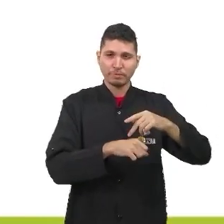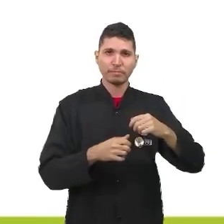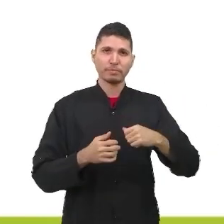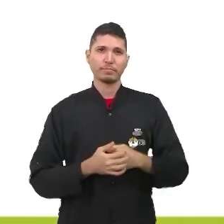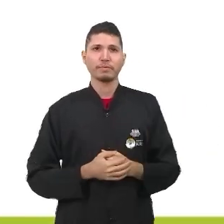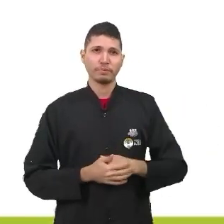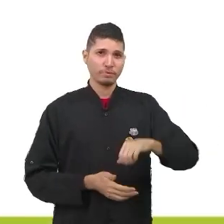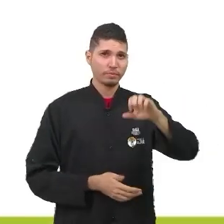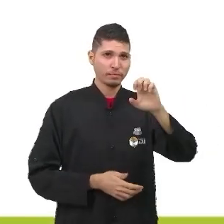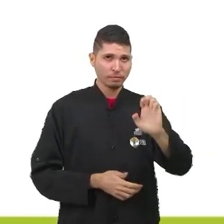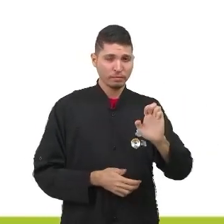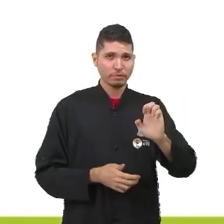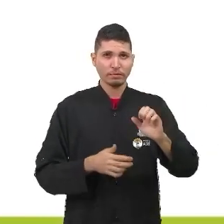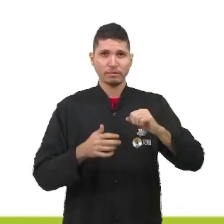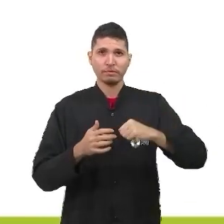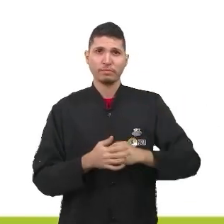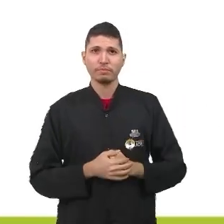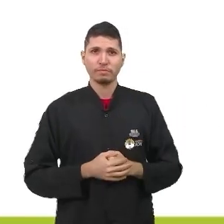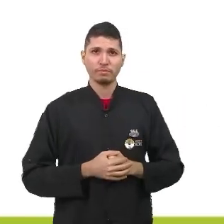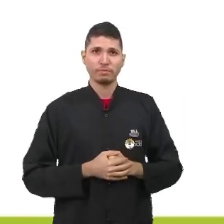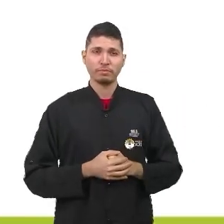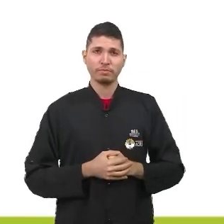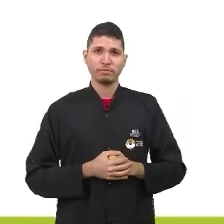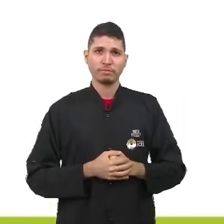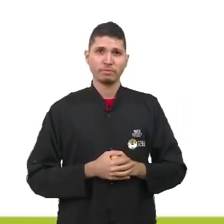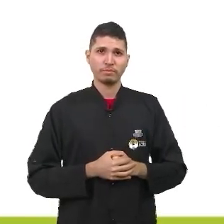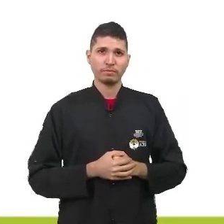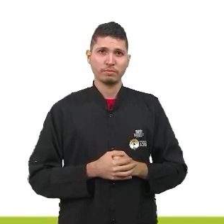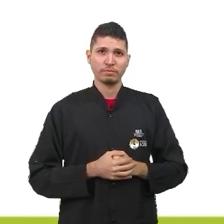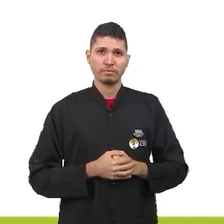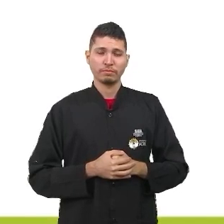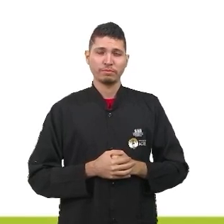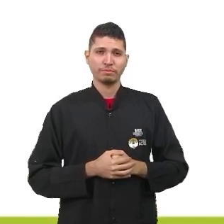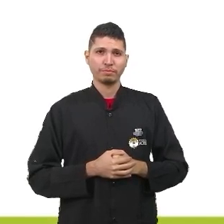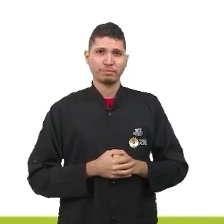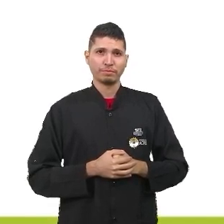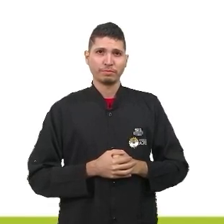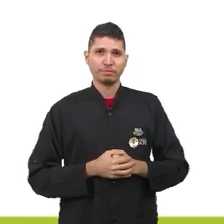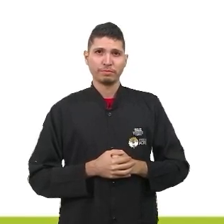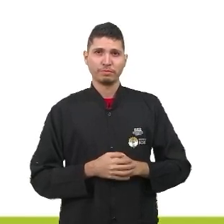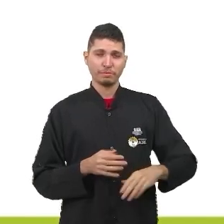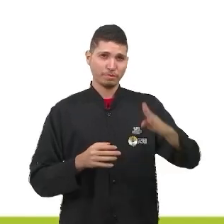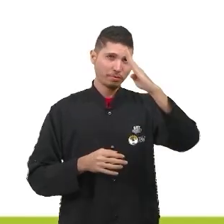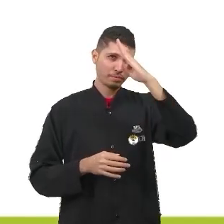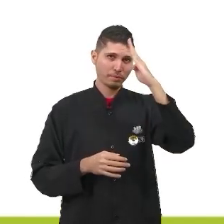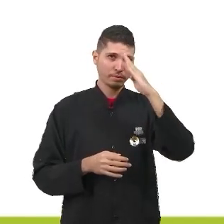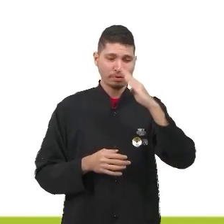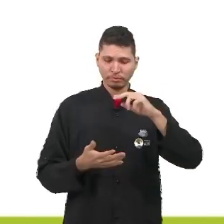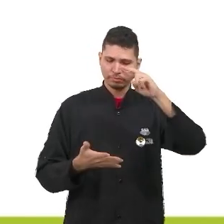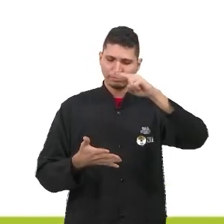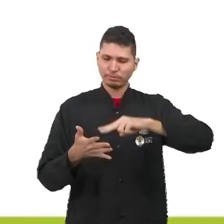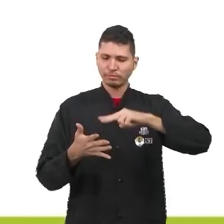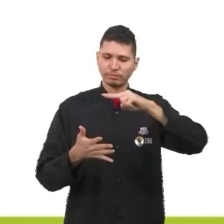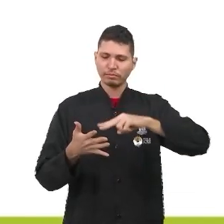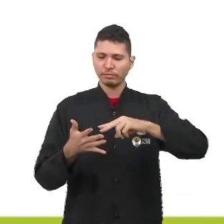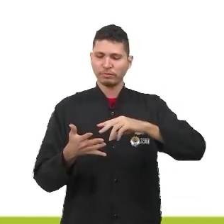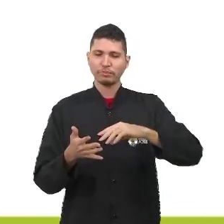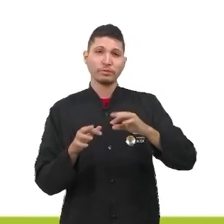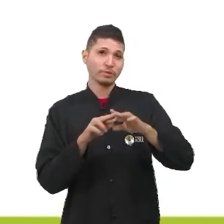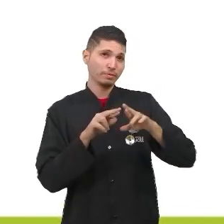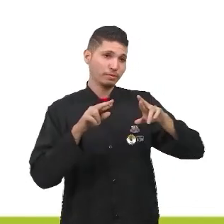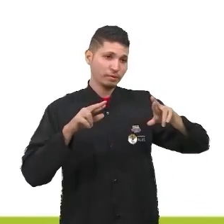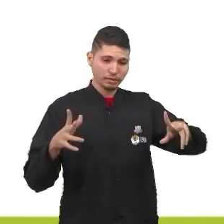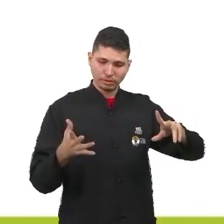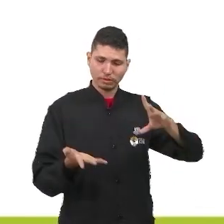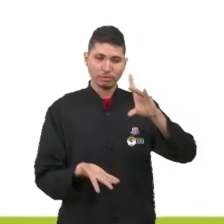E. Lembretes de palavras tipicamente brasileiras, substitutivas das originais.